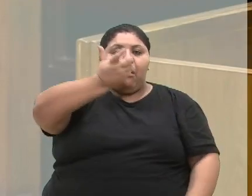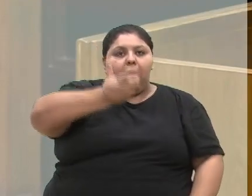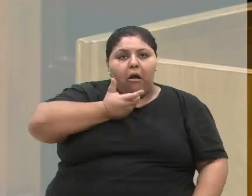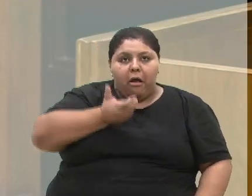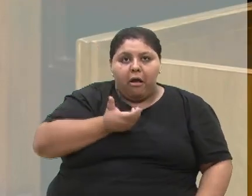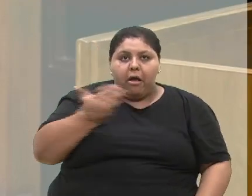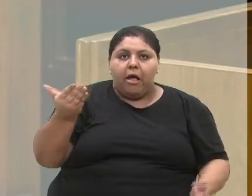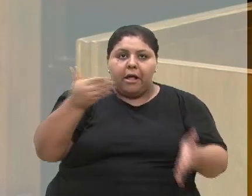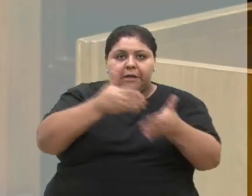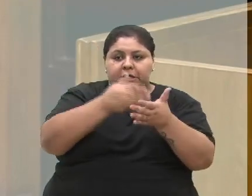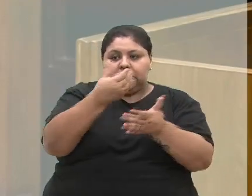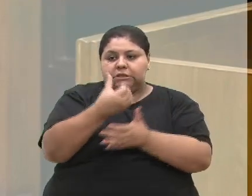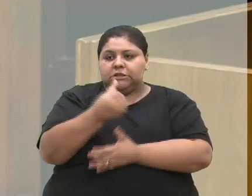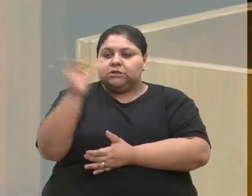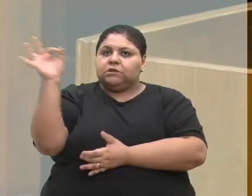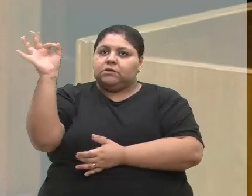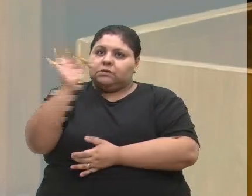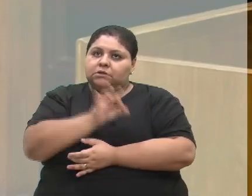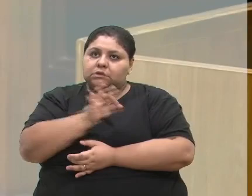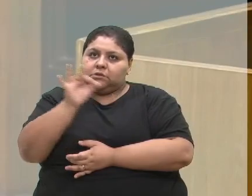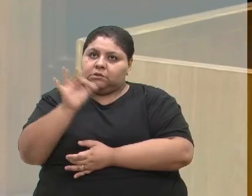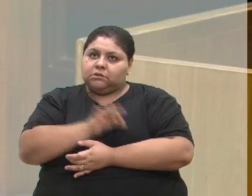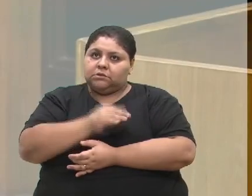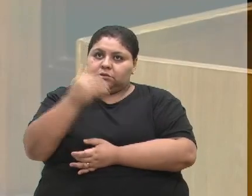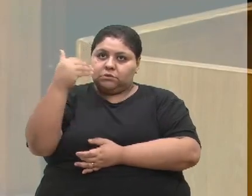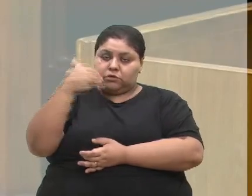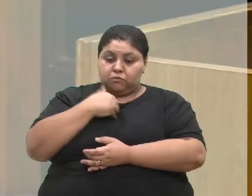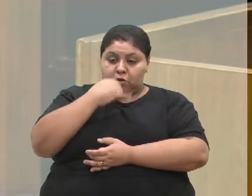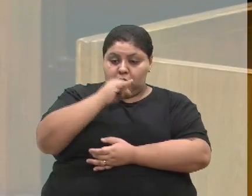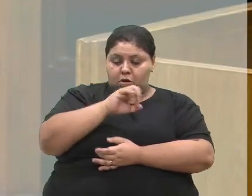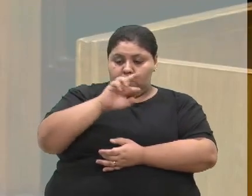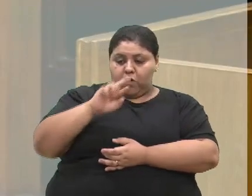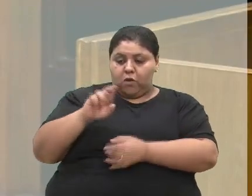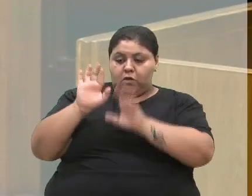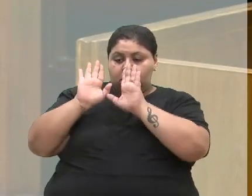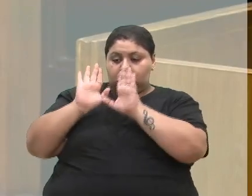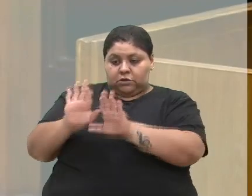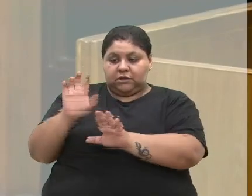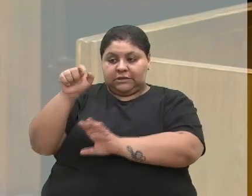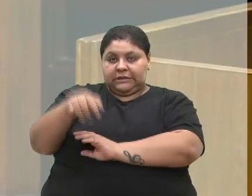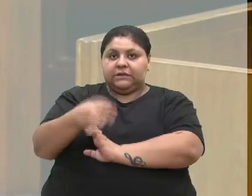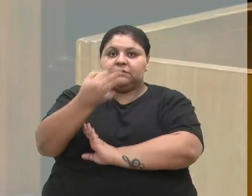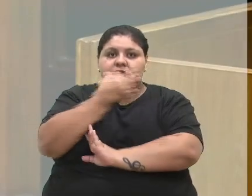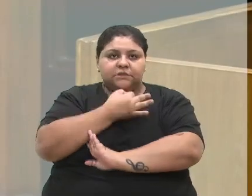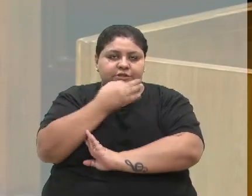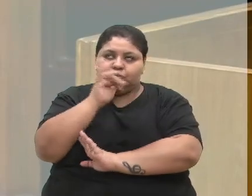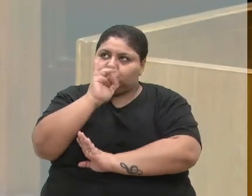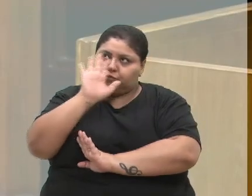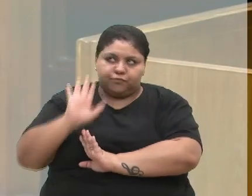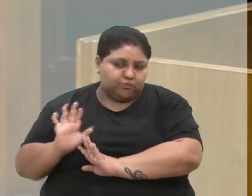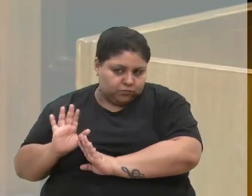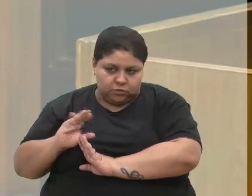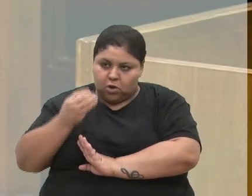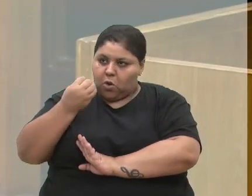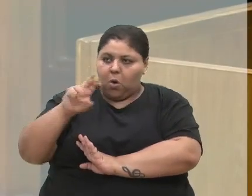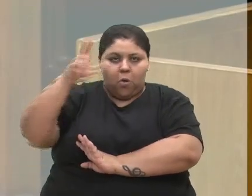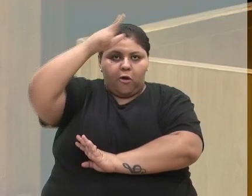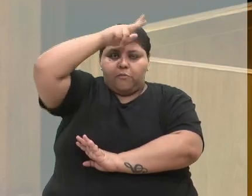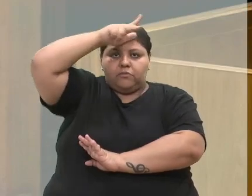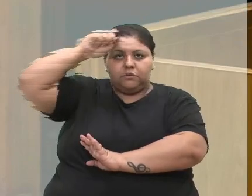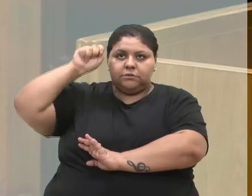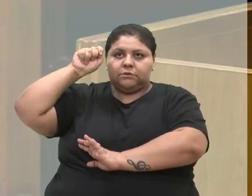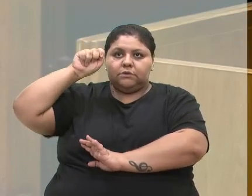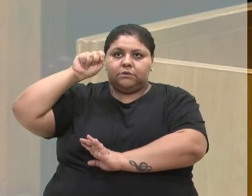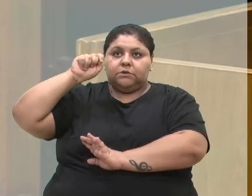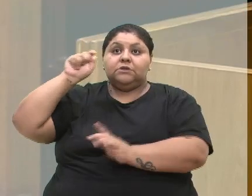até 6% desse meu imposto fique em Caxias do Sul, por exemplo, ou fique no seu município. E isso